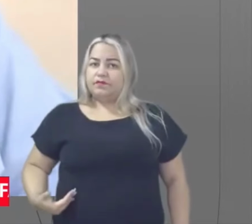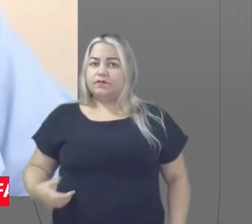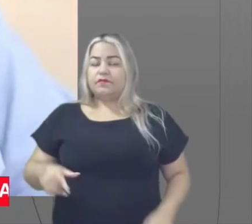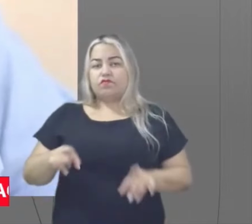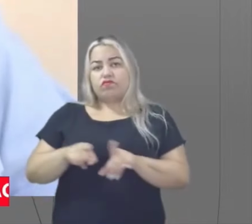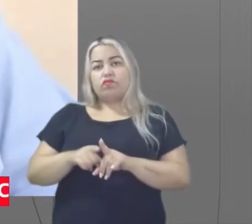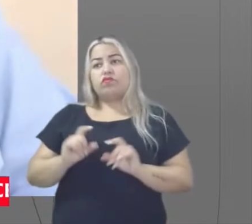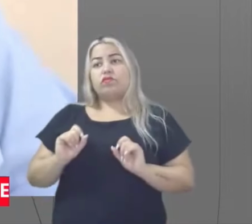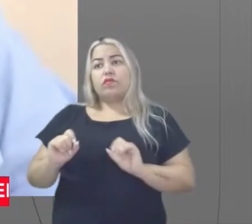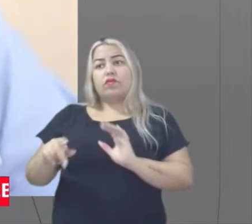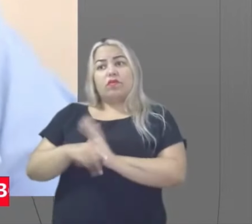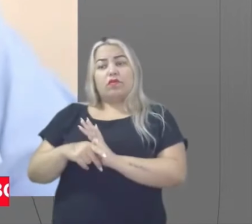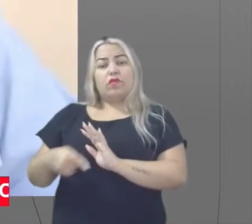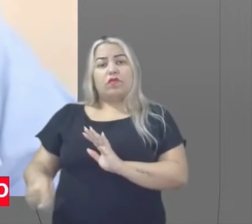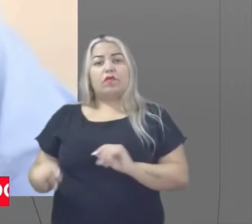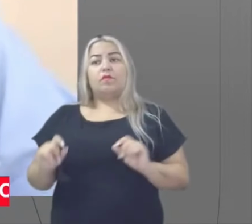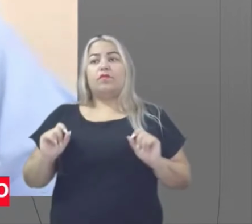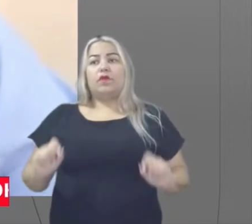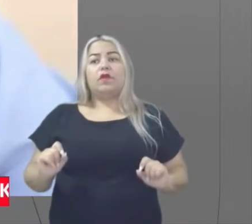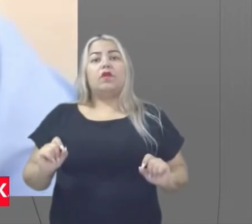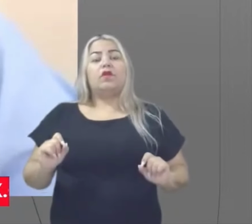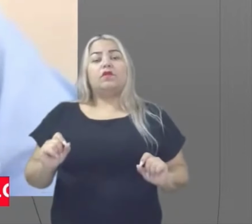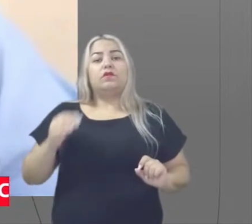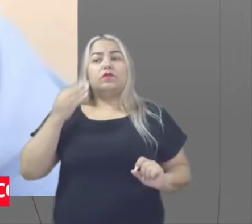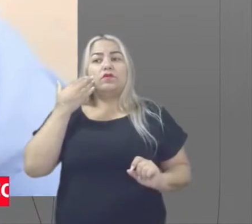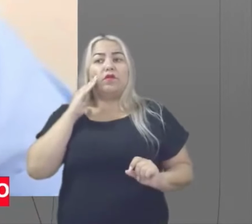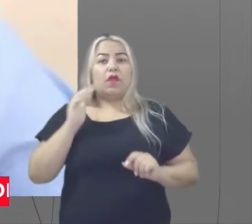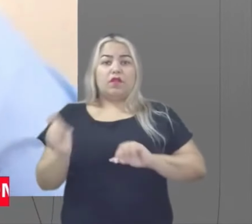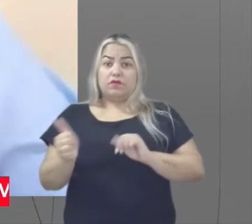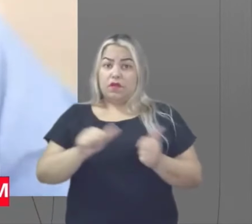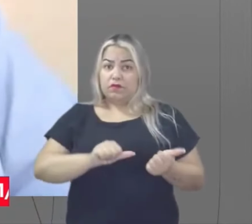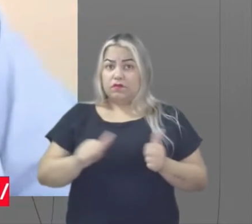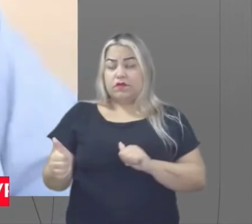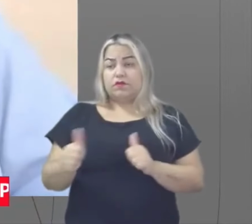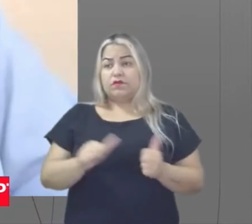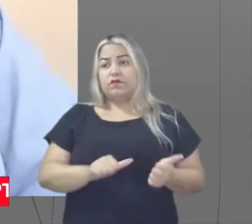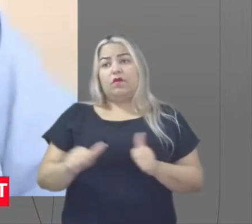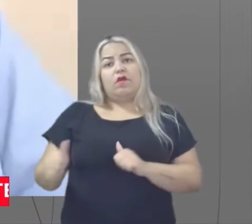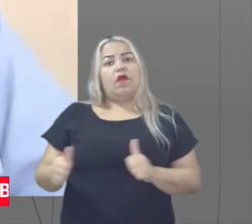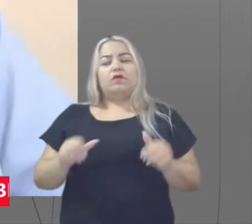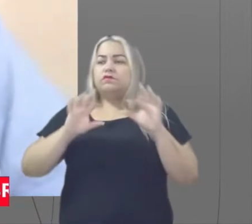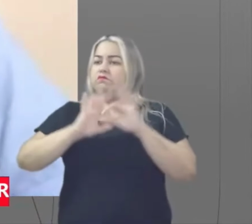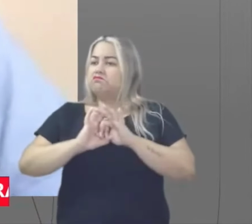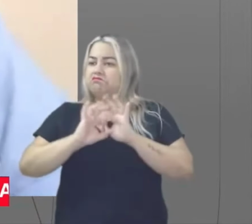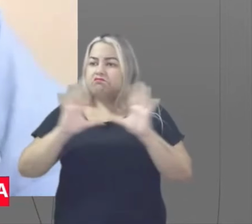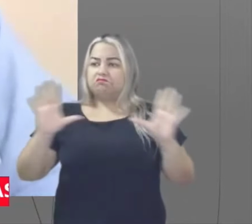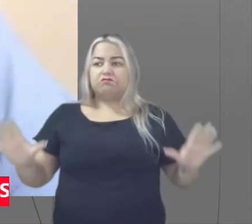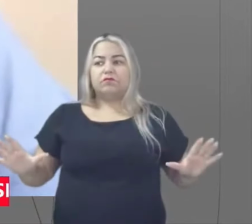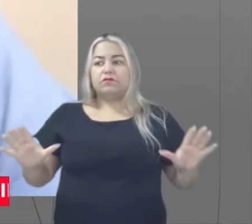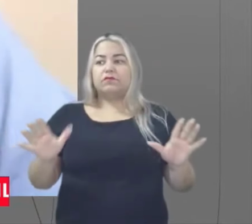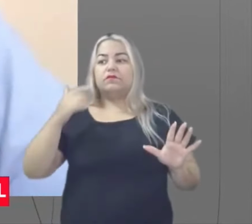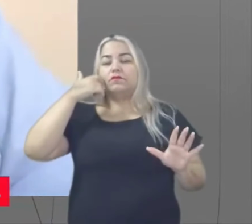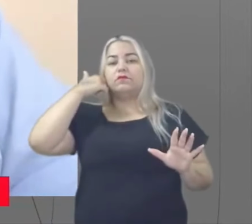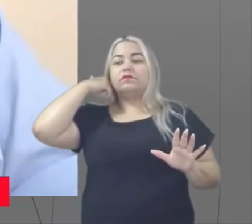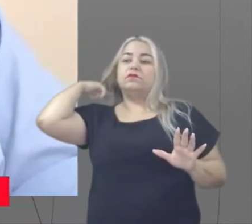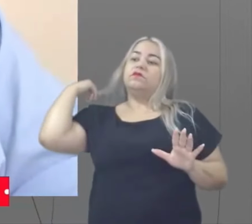com truculência, visto que eles avaliam que isso vai ficar impune, que vai haver impunidade.